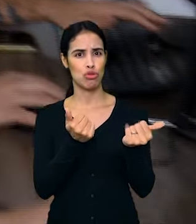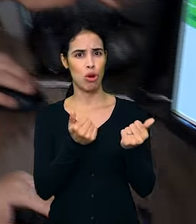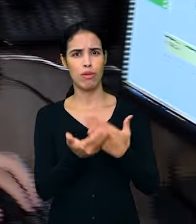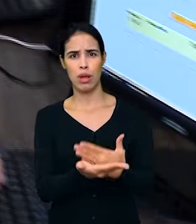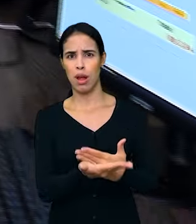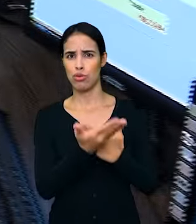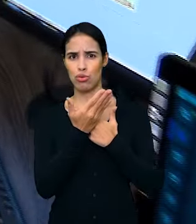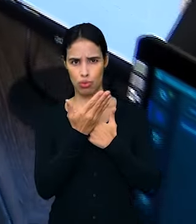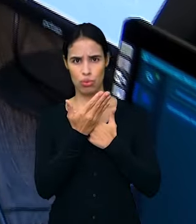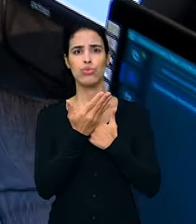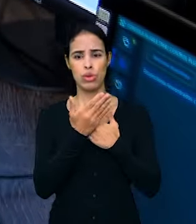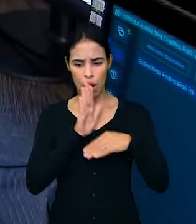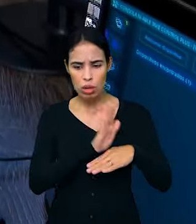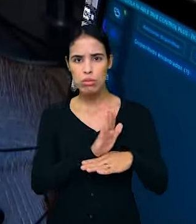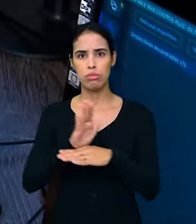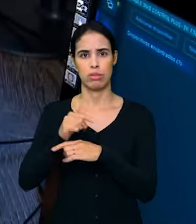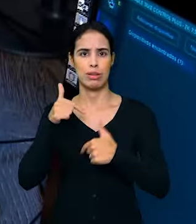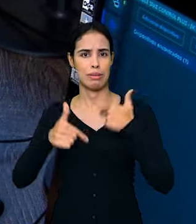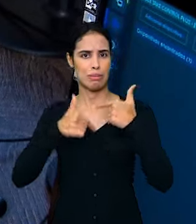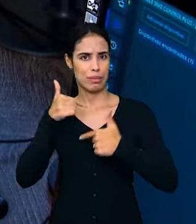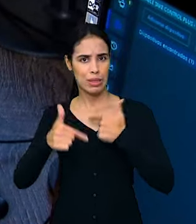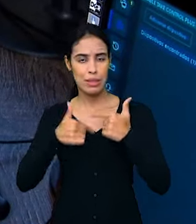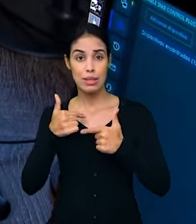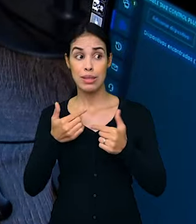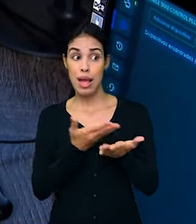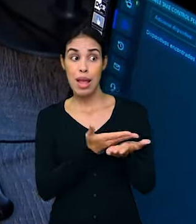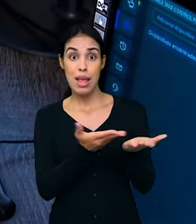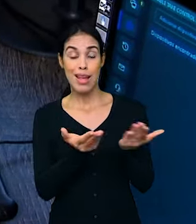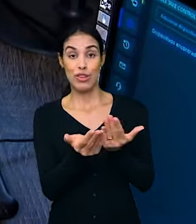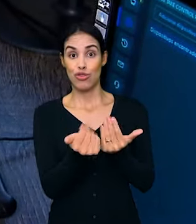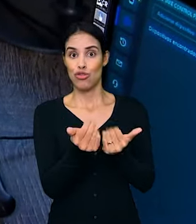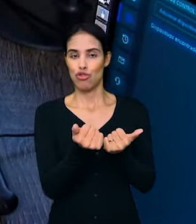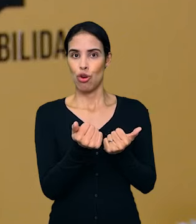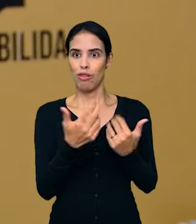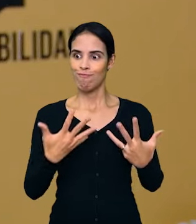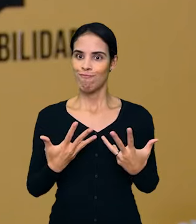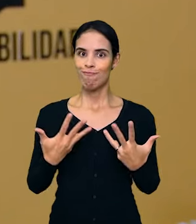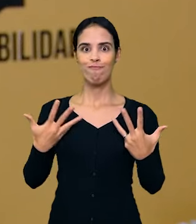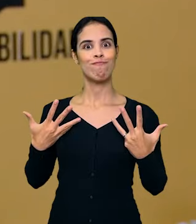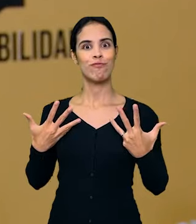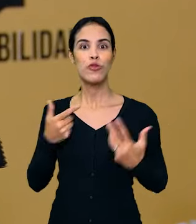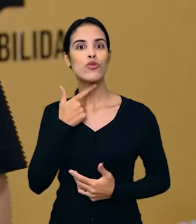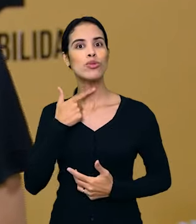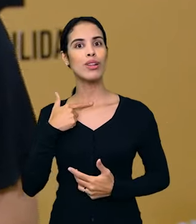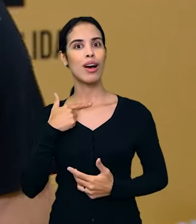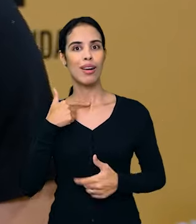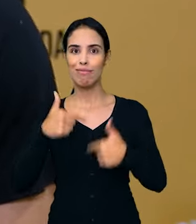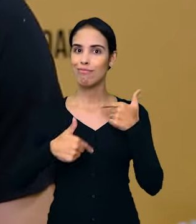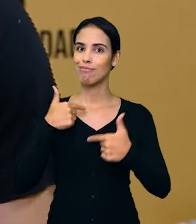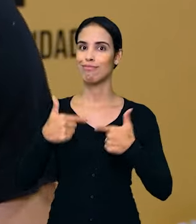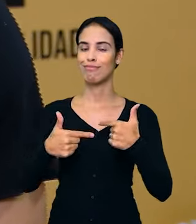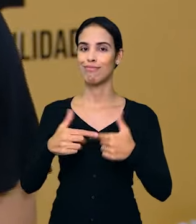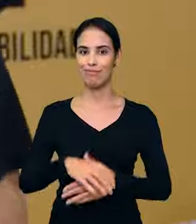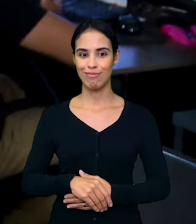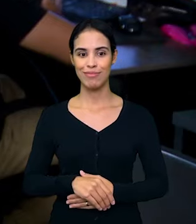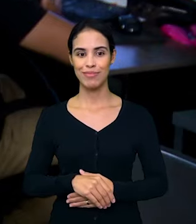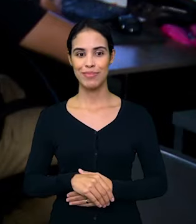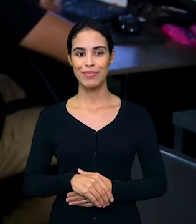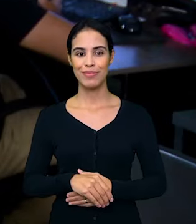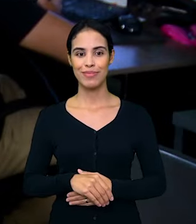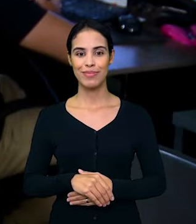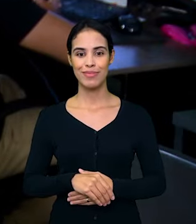muitas características à nossa empresa, então eles entram com muita gana, com muita força, com muita motivação.